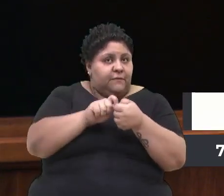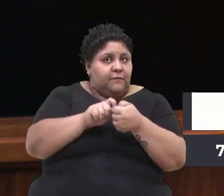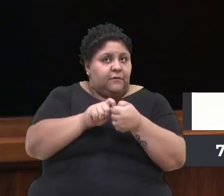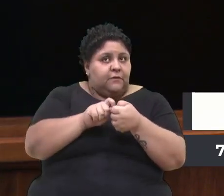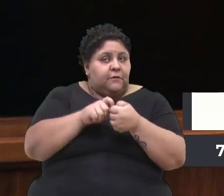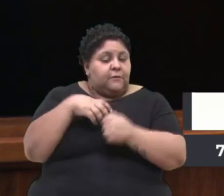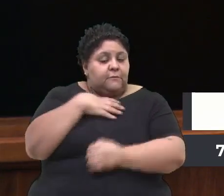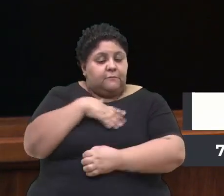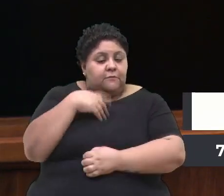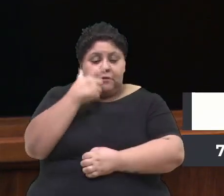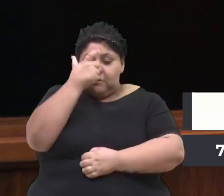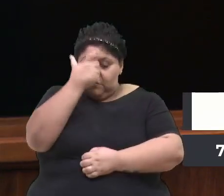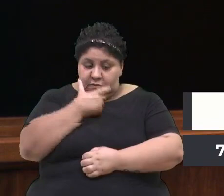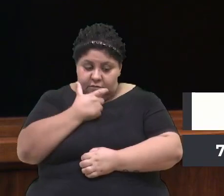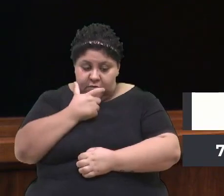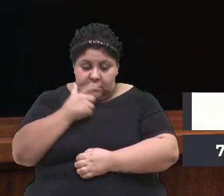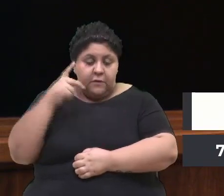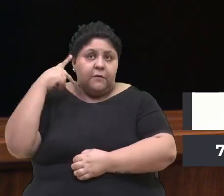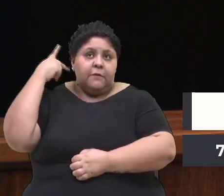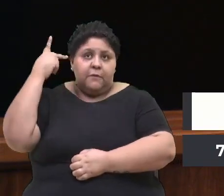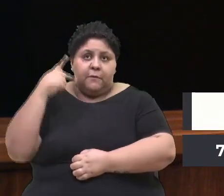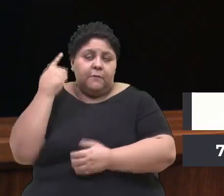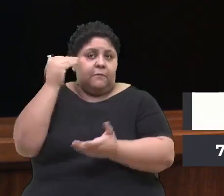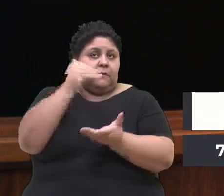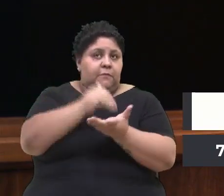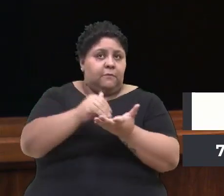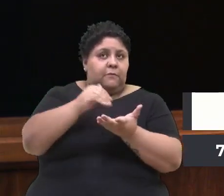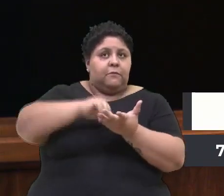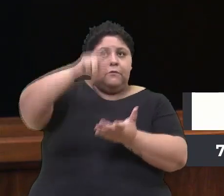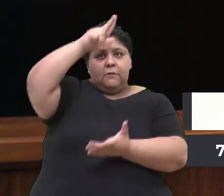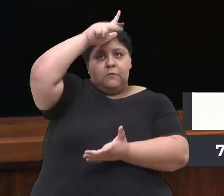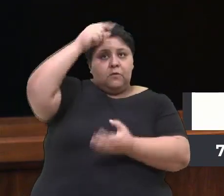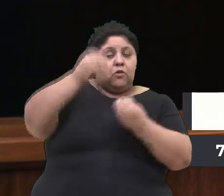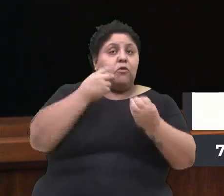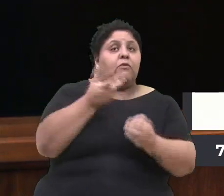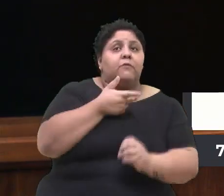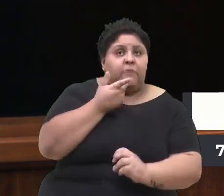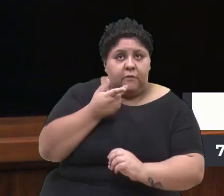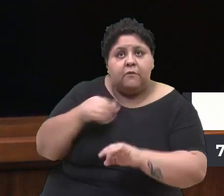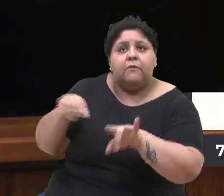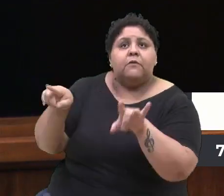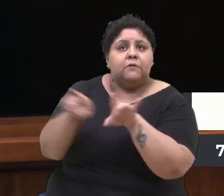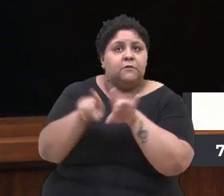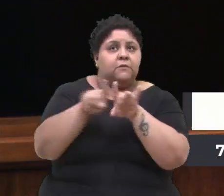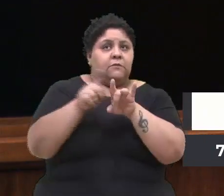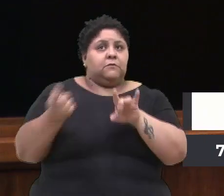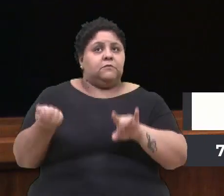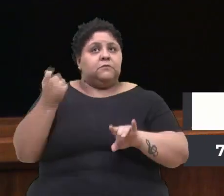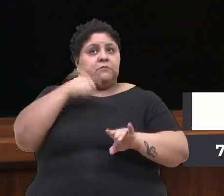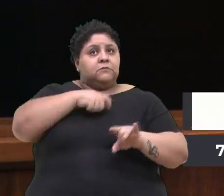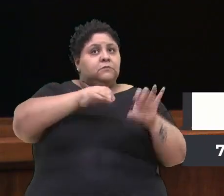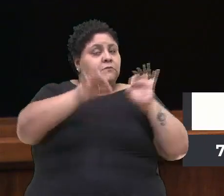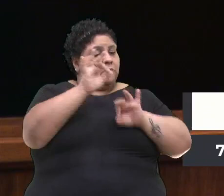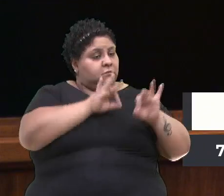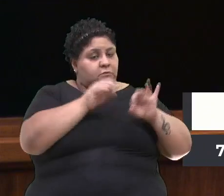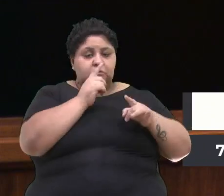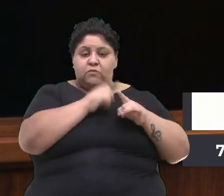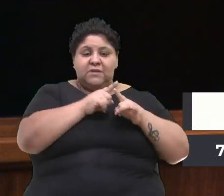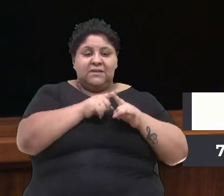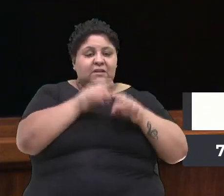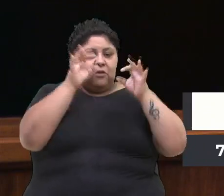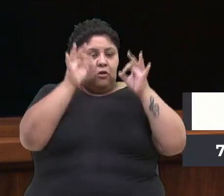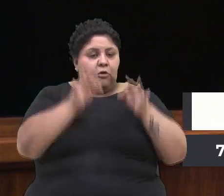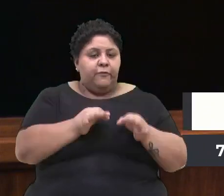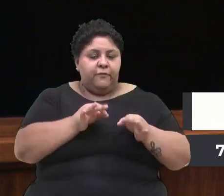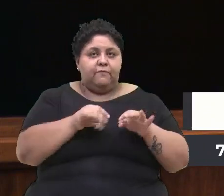sentido, eu acho que para vereadores, secretários, prefeito, como eu falei, também é necessário reajuste, porque não é justo que